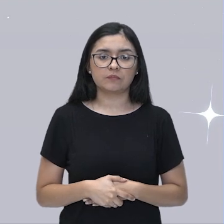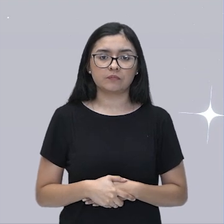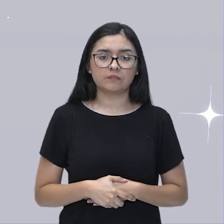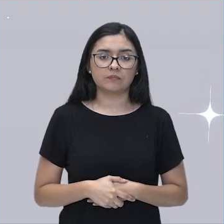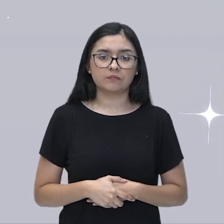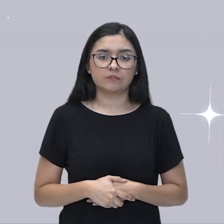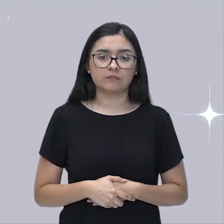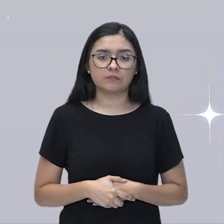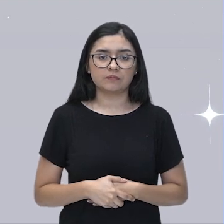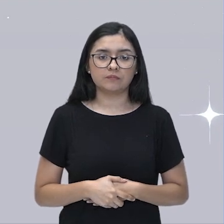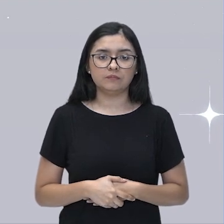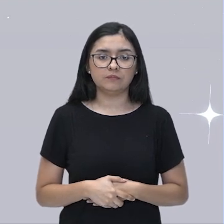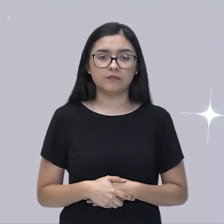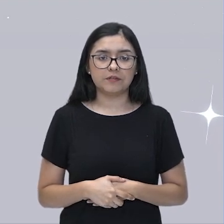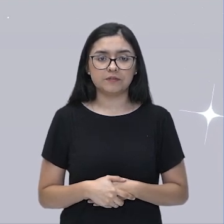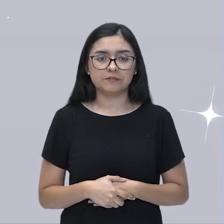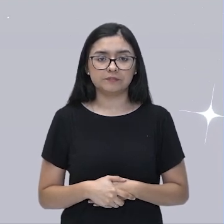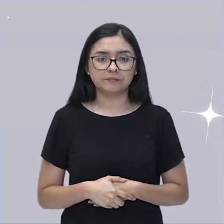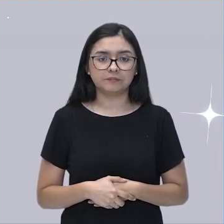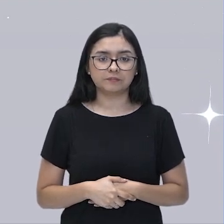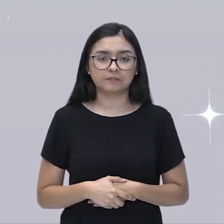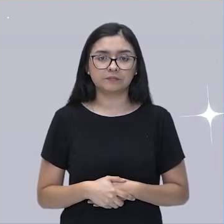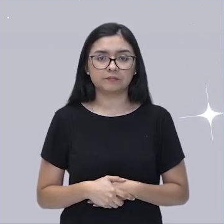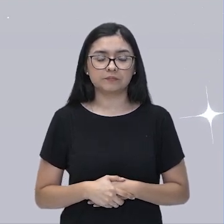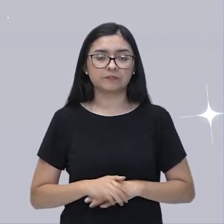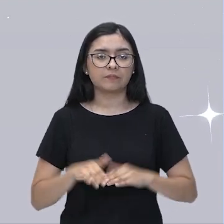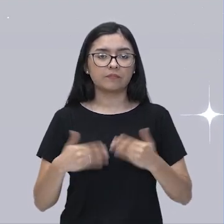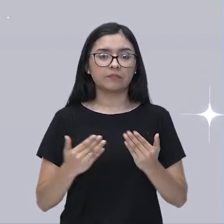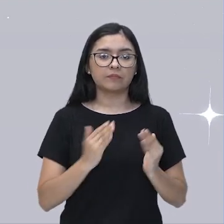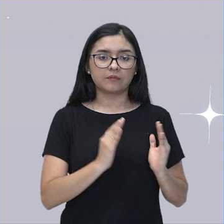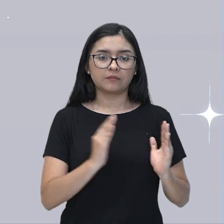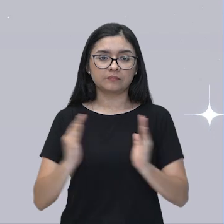As estações do ano na cultura tupi-guarani.